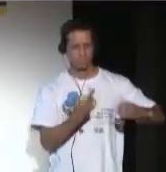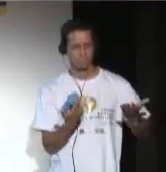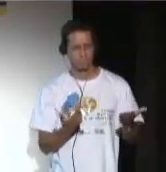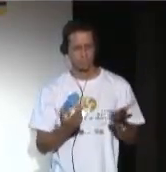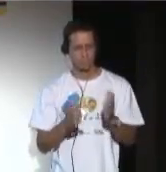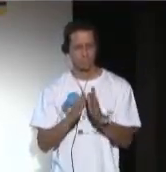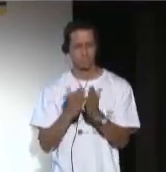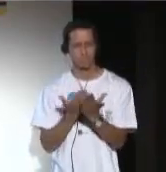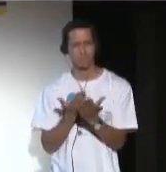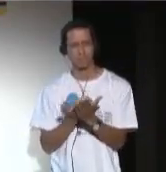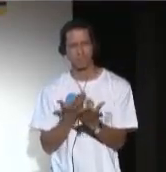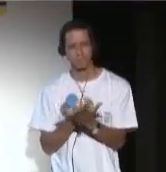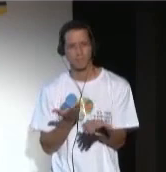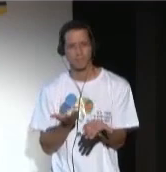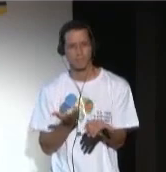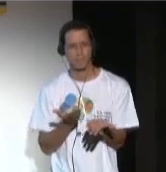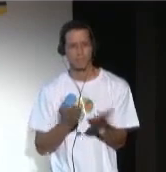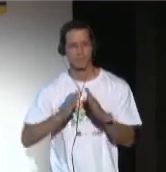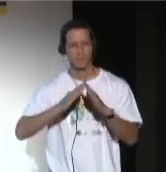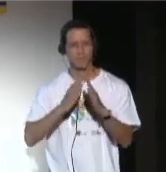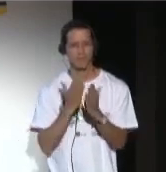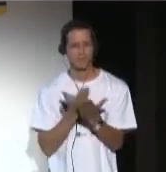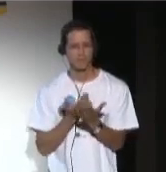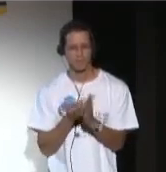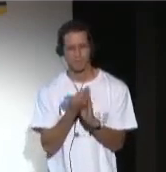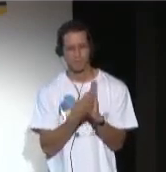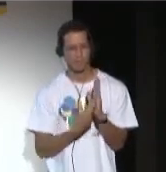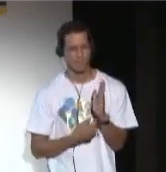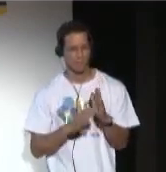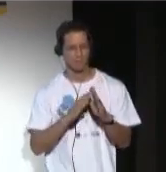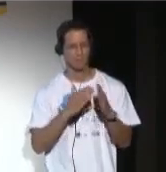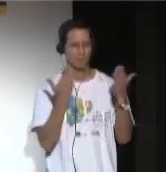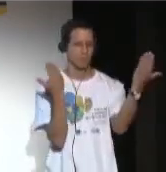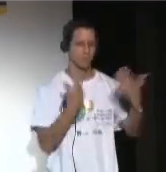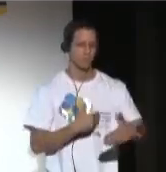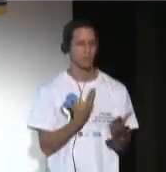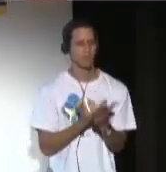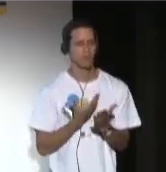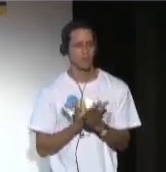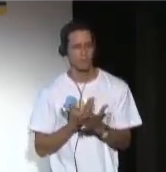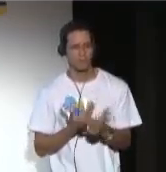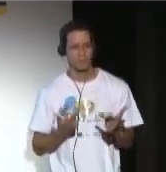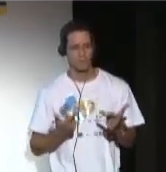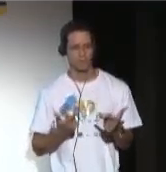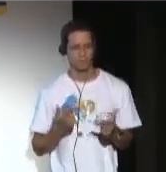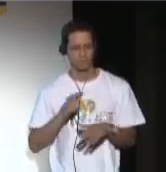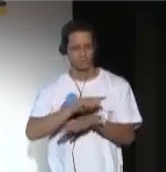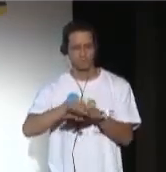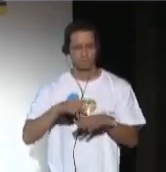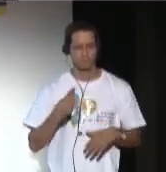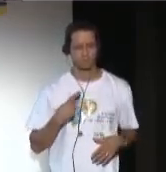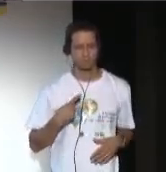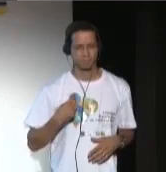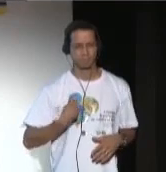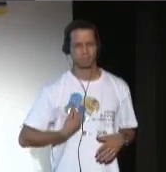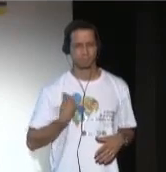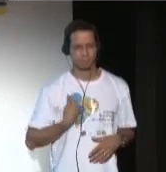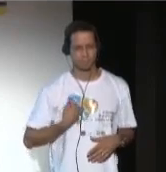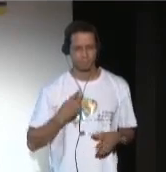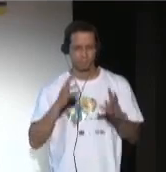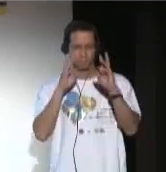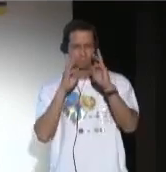de casa, estudar para as provas. Então, esse gerenciamento da sua vida, a atenção que você tem, são